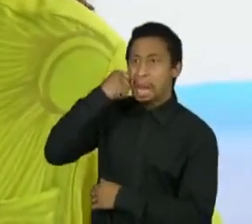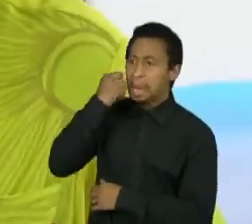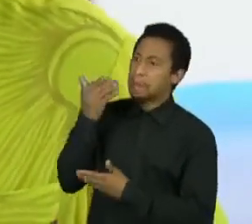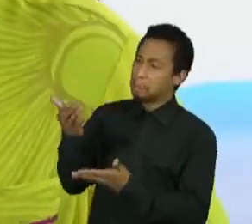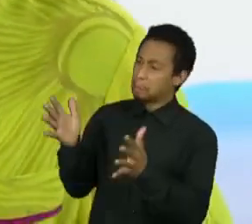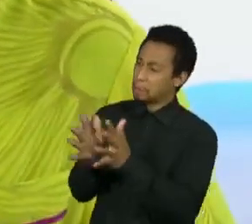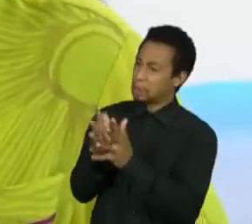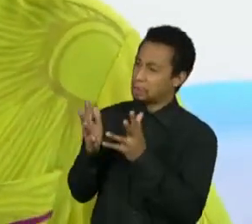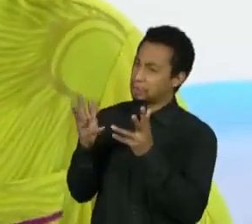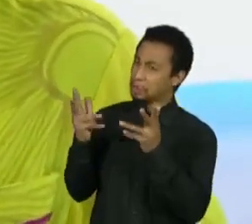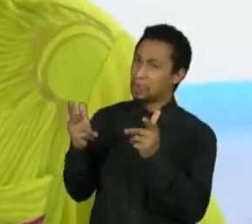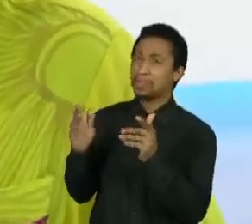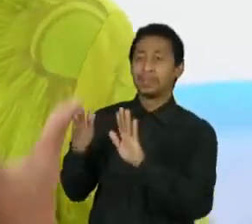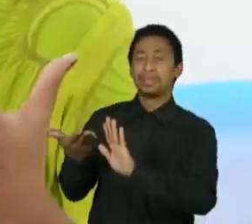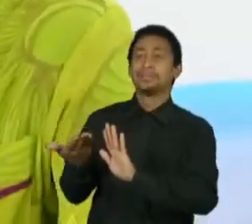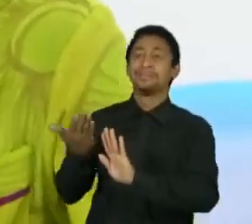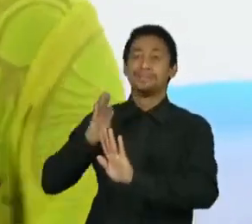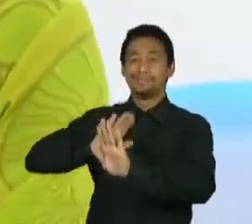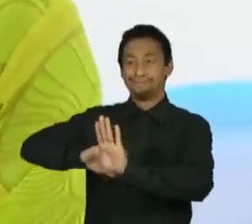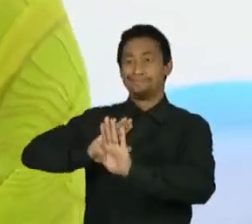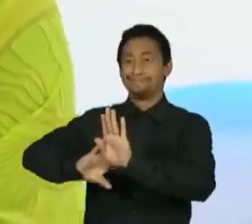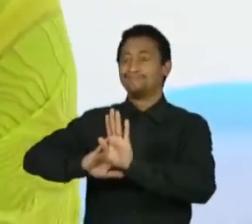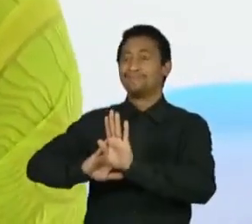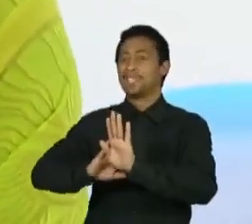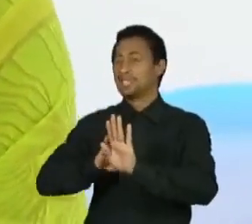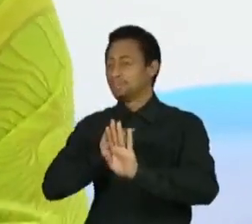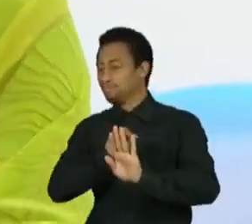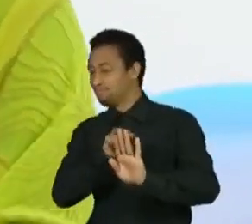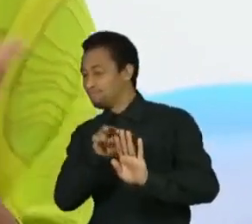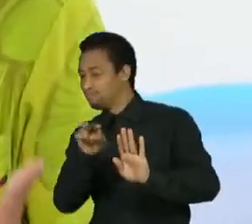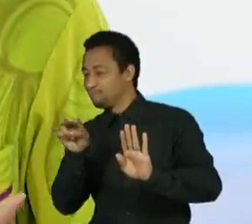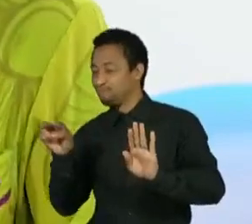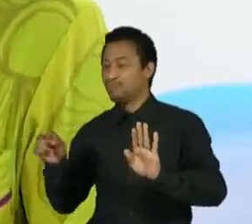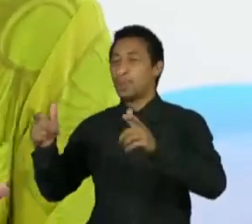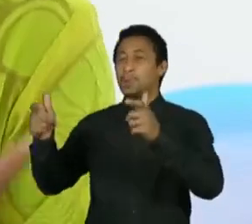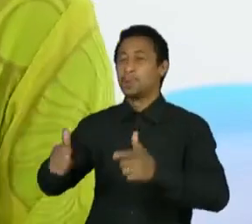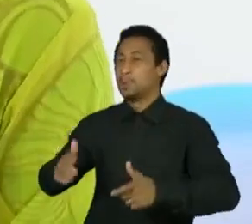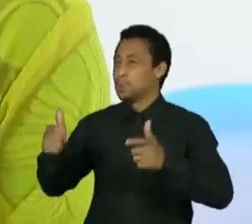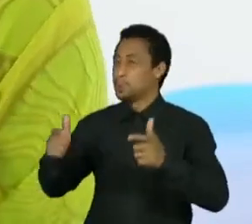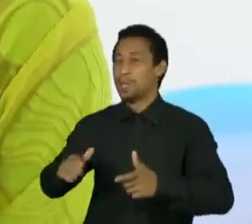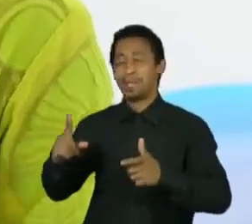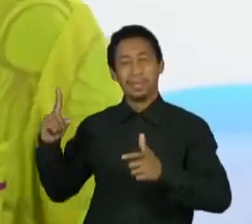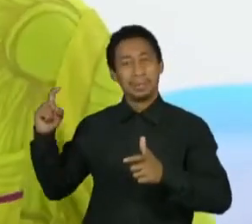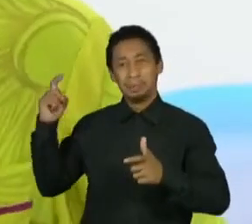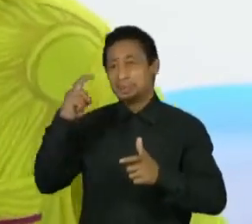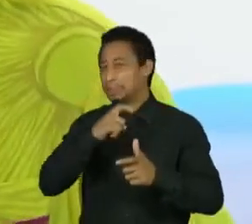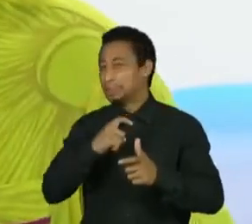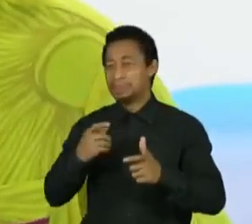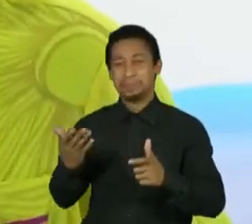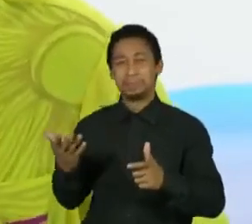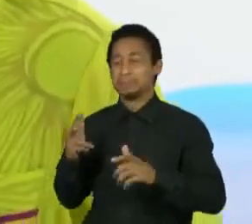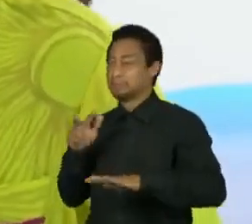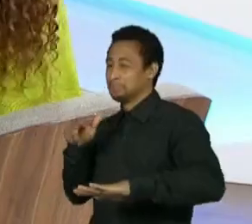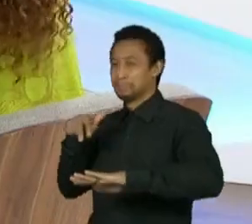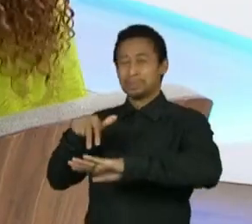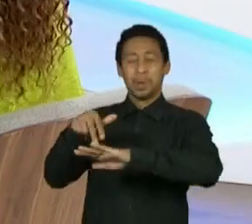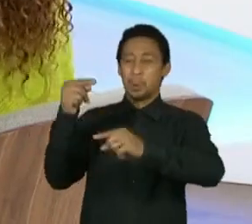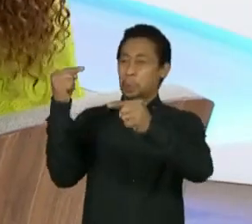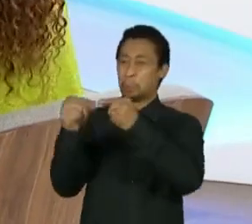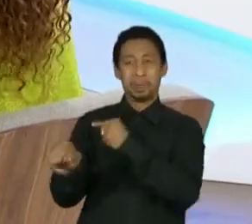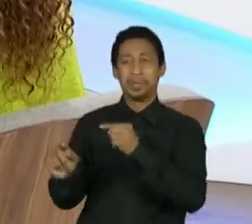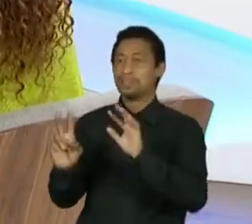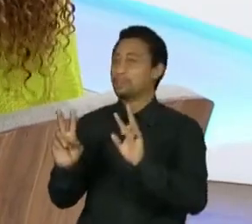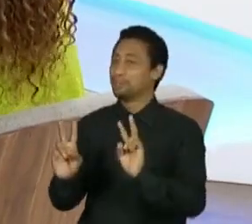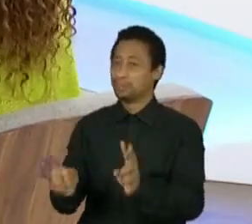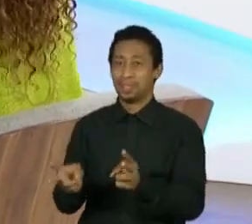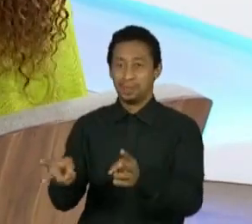né? Maravilhosa. Não, a gente é sempre reconhecida por estarmos em locais ou lugares que acham que não pertencem a gente. Mas diferente